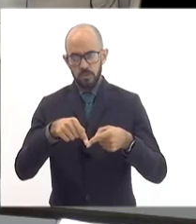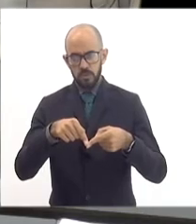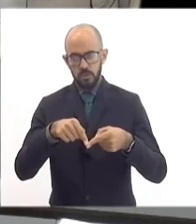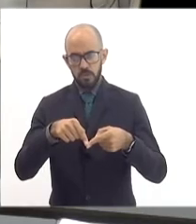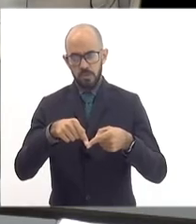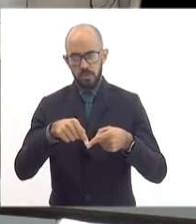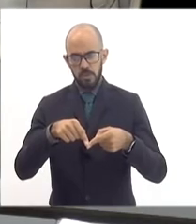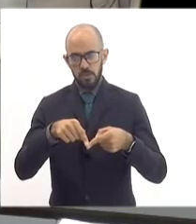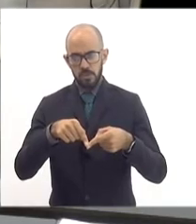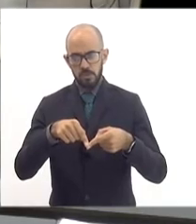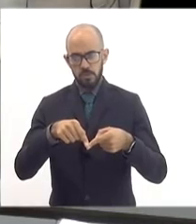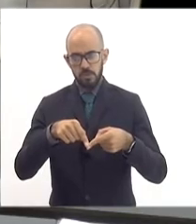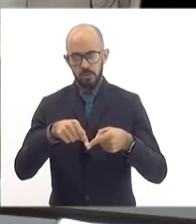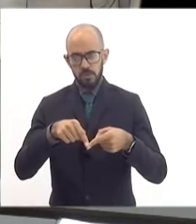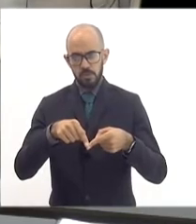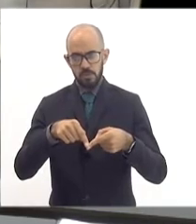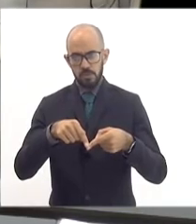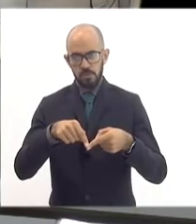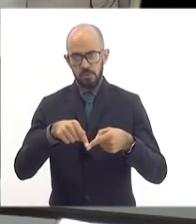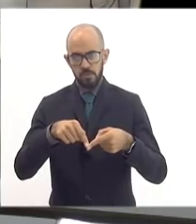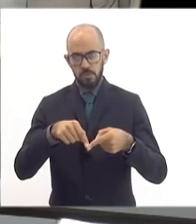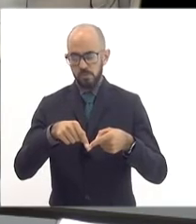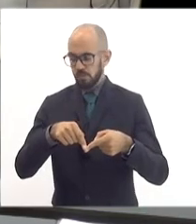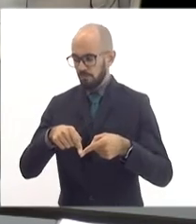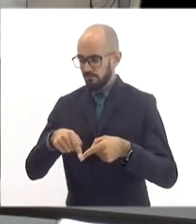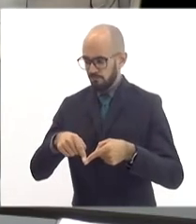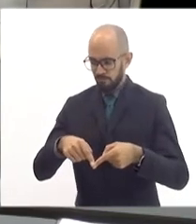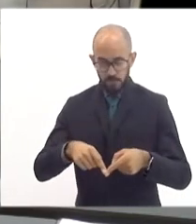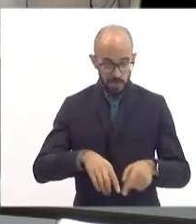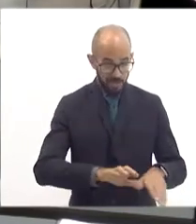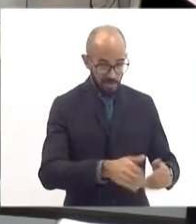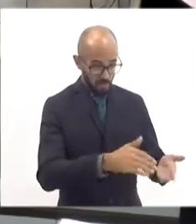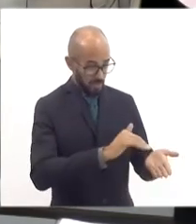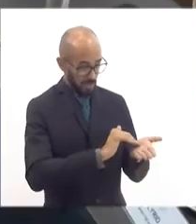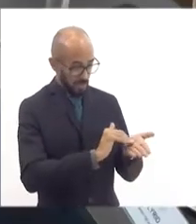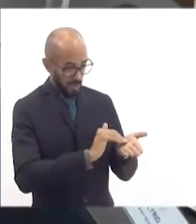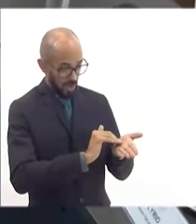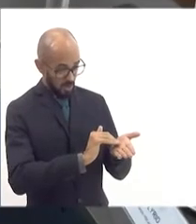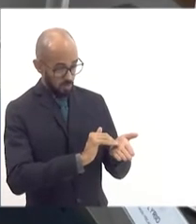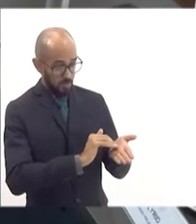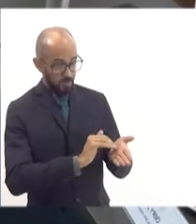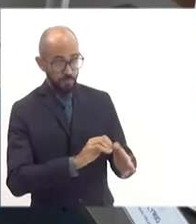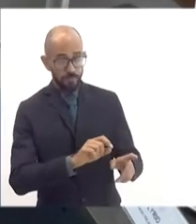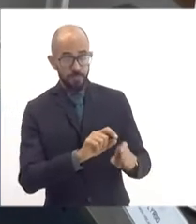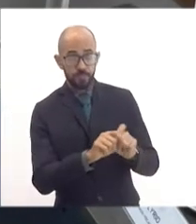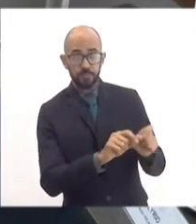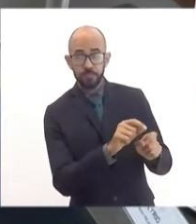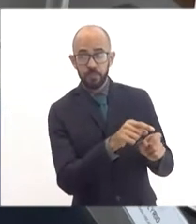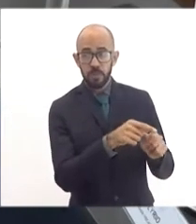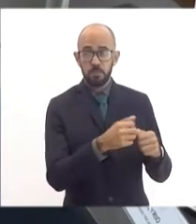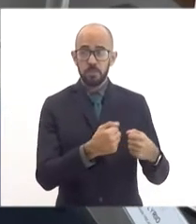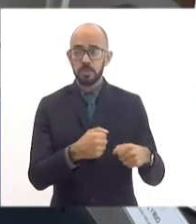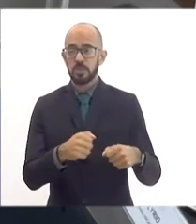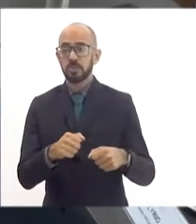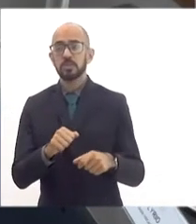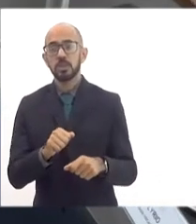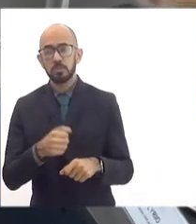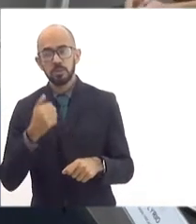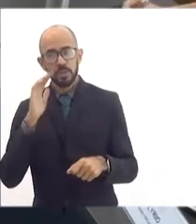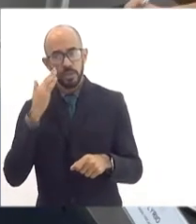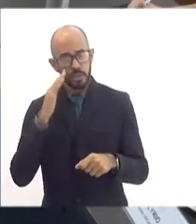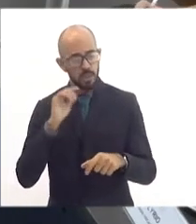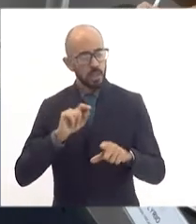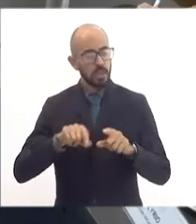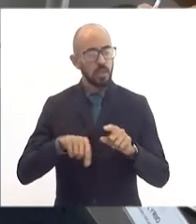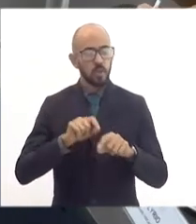projeto de lei. Inclusive, o secretário, tem que cotejar com